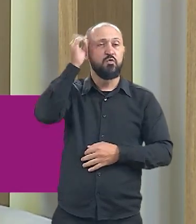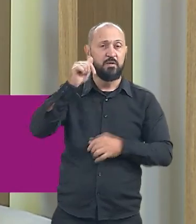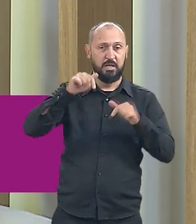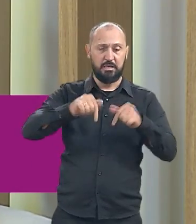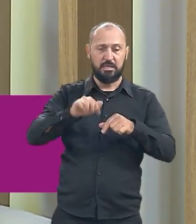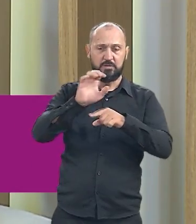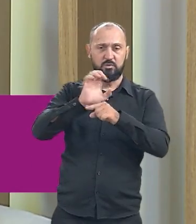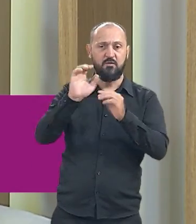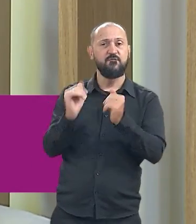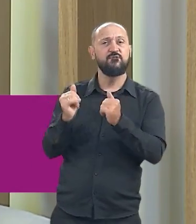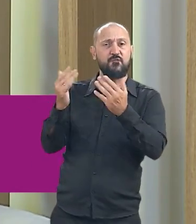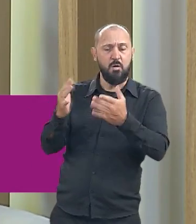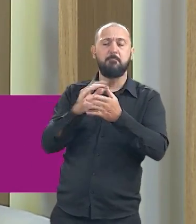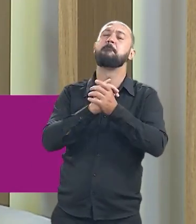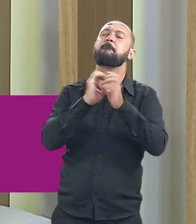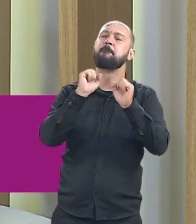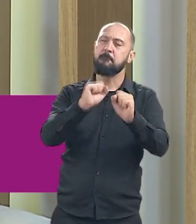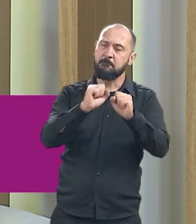do CVV, que é